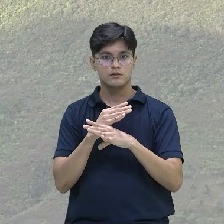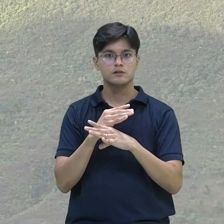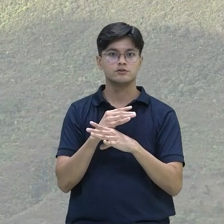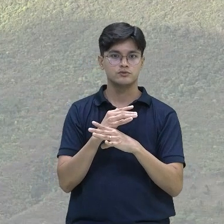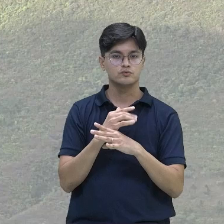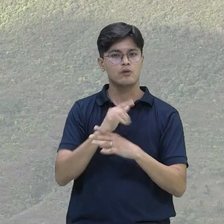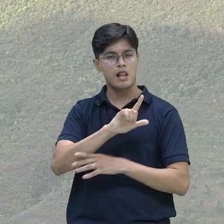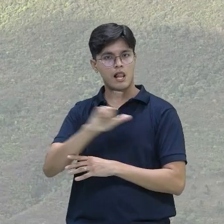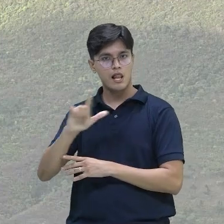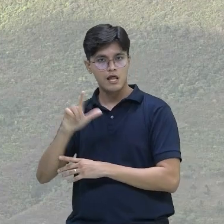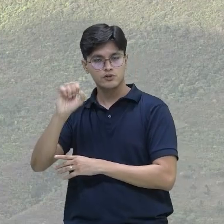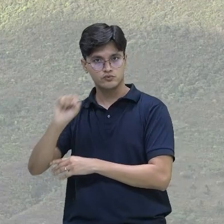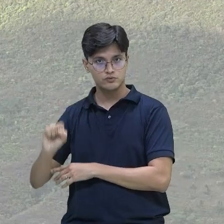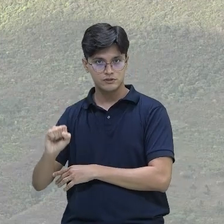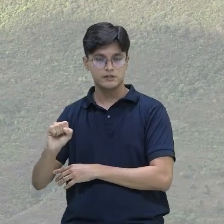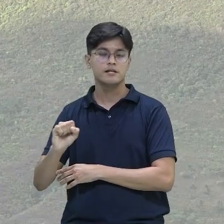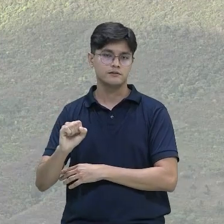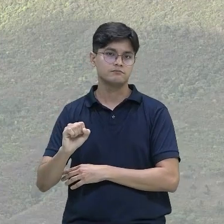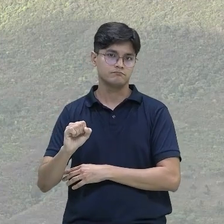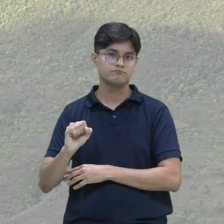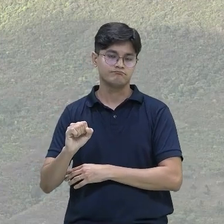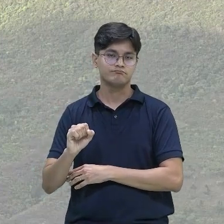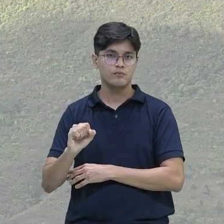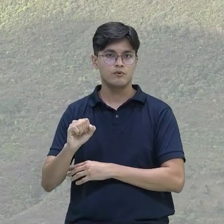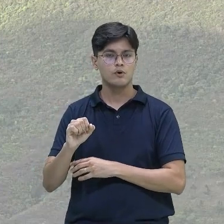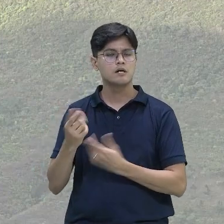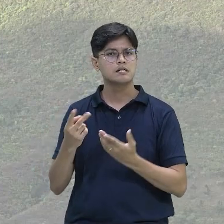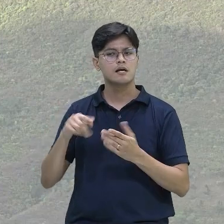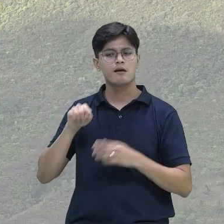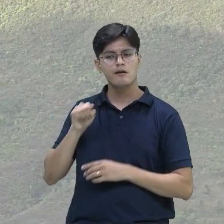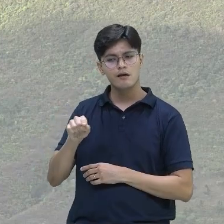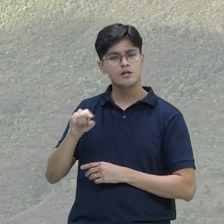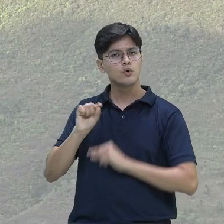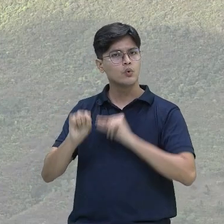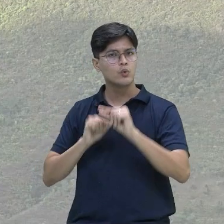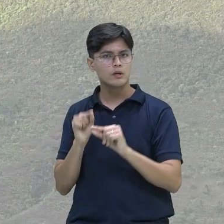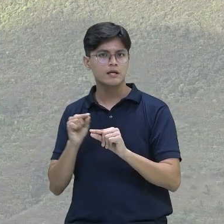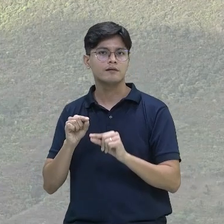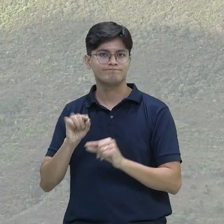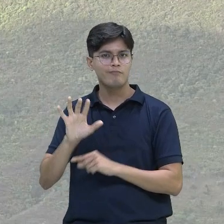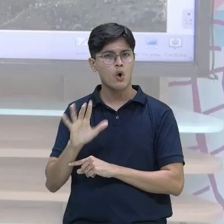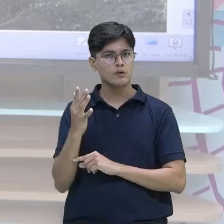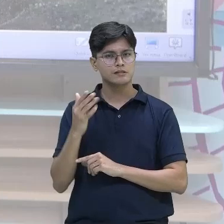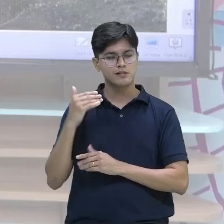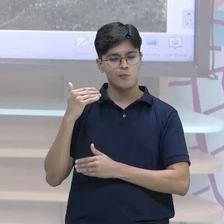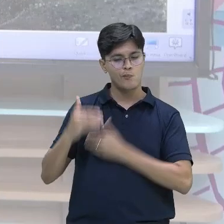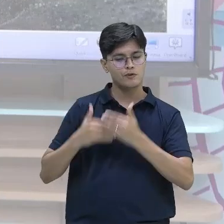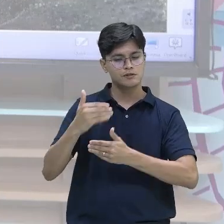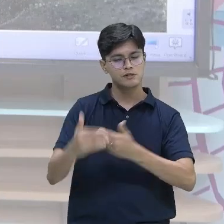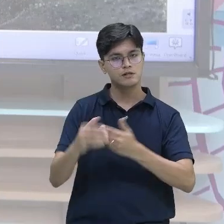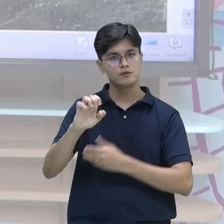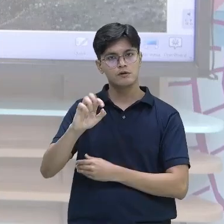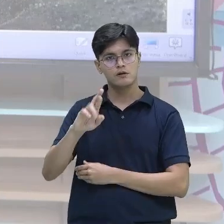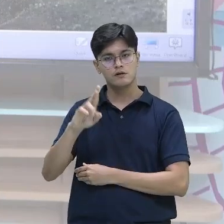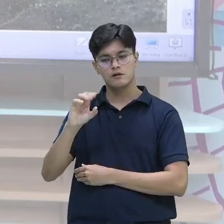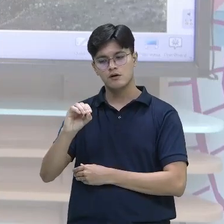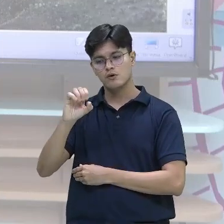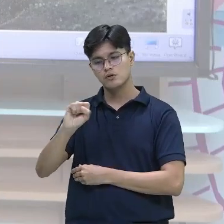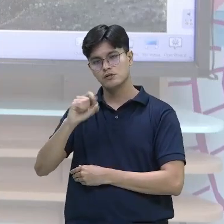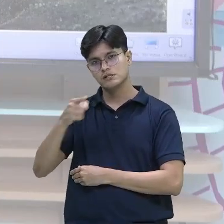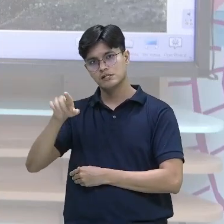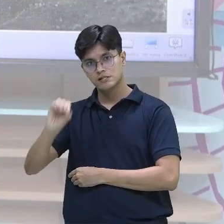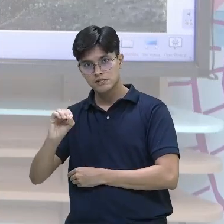um planalto, era o quê? Uma montanha. Passou por processos de erosão, de desgaste, perdeu